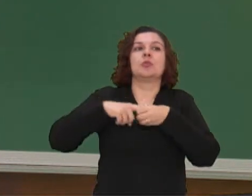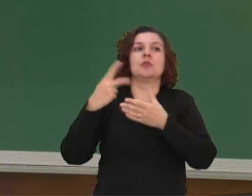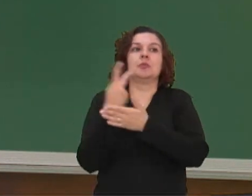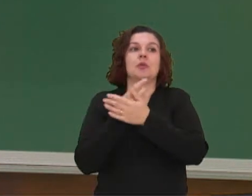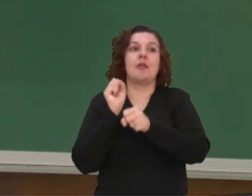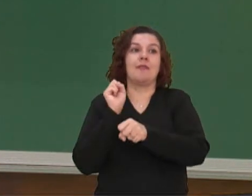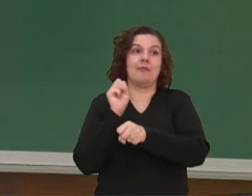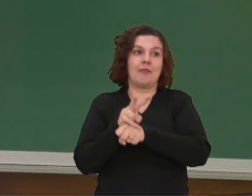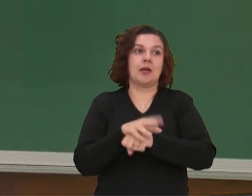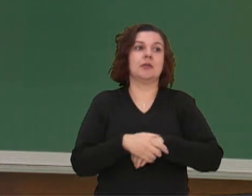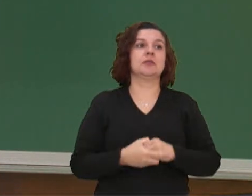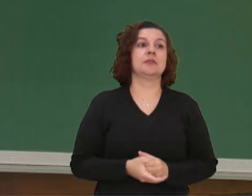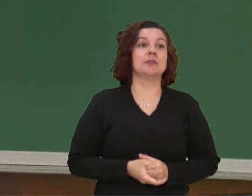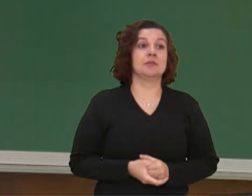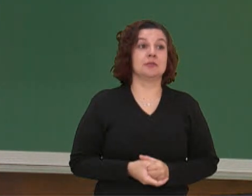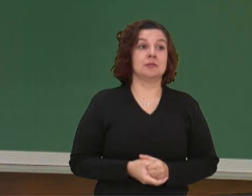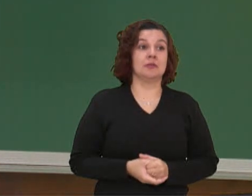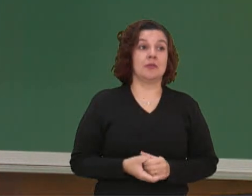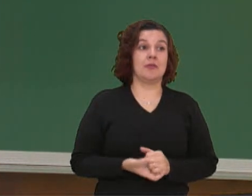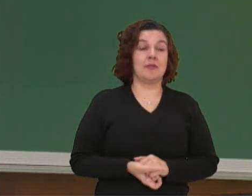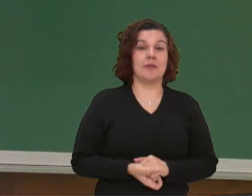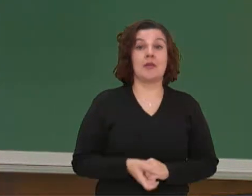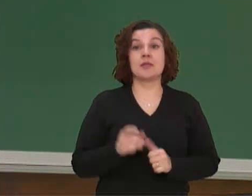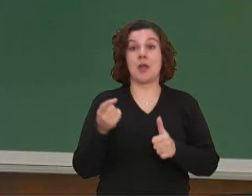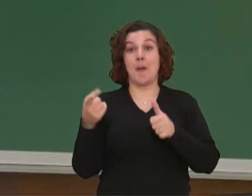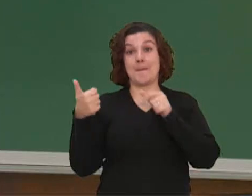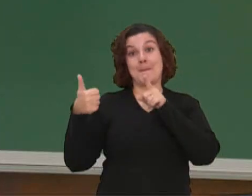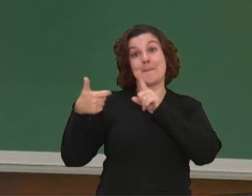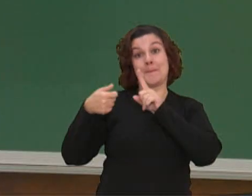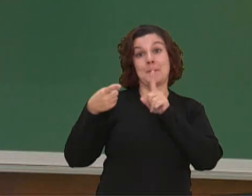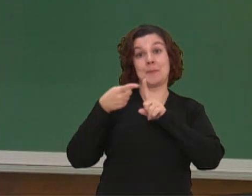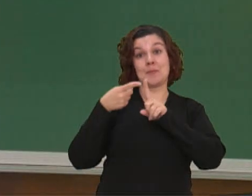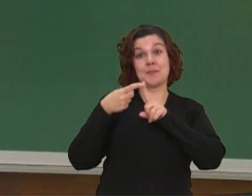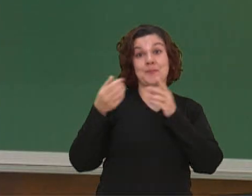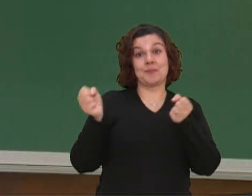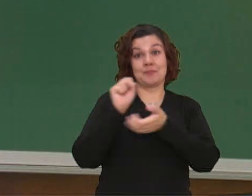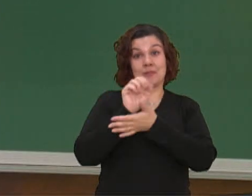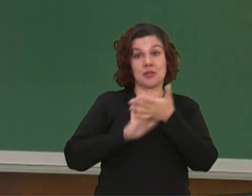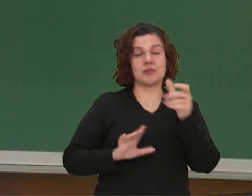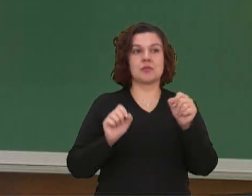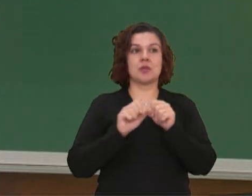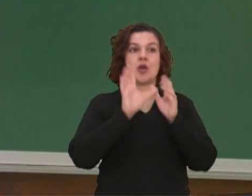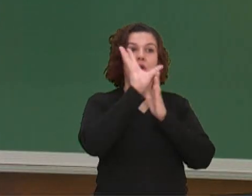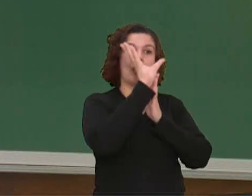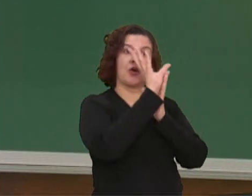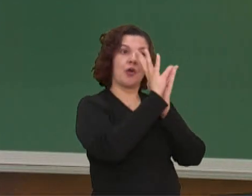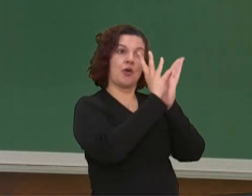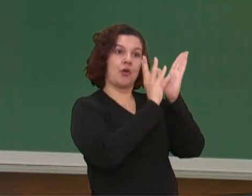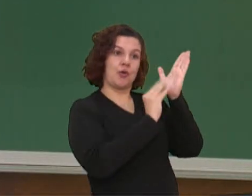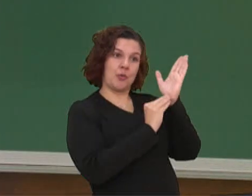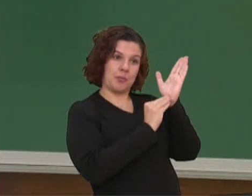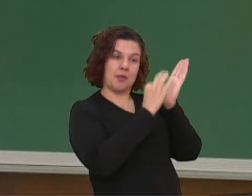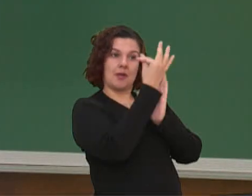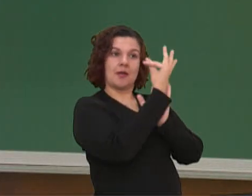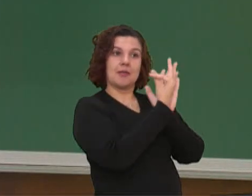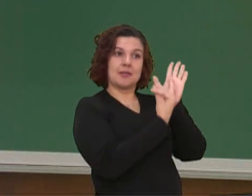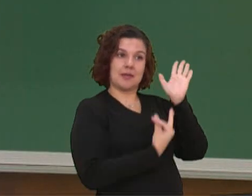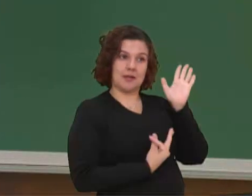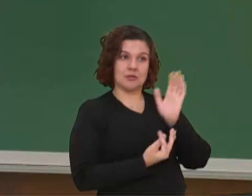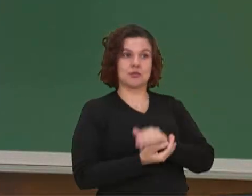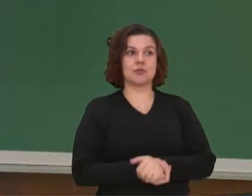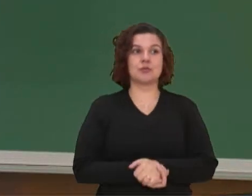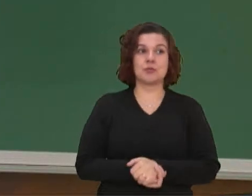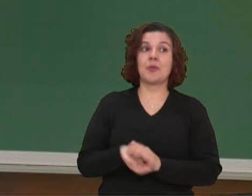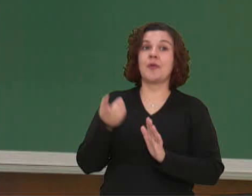trabalho. Atividade ali para vocês realizarem. Então, vocês vão ter um tempo para copiar o texto, depois tem